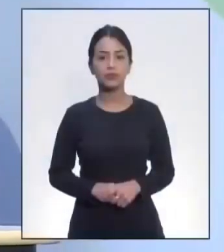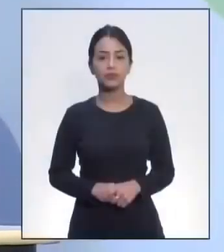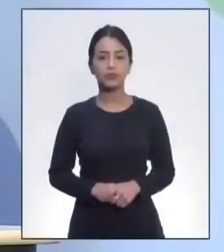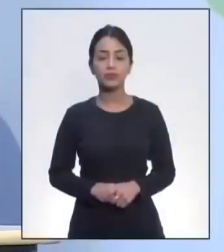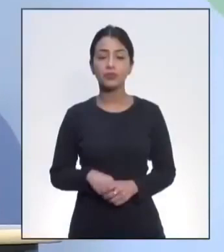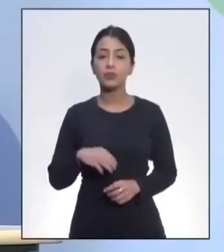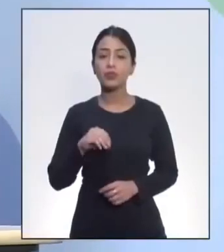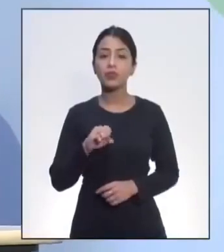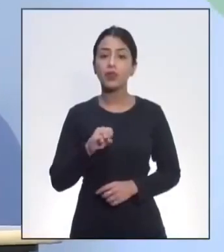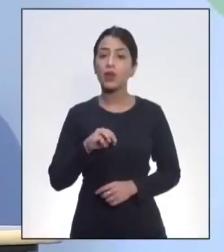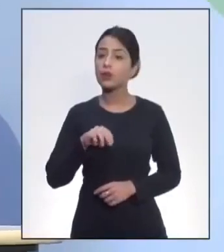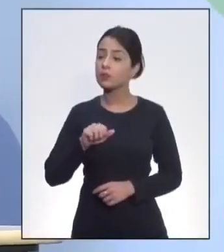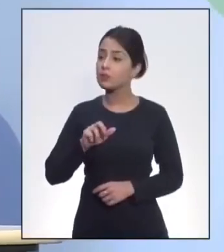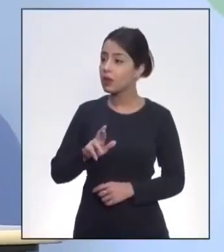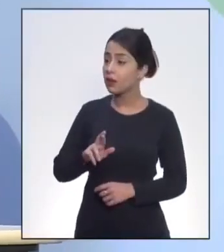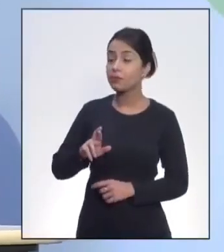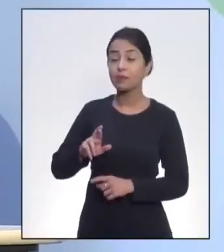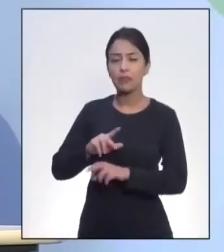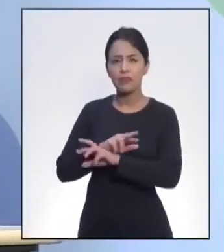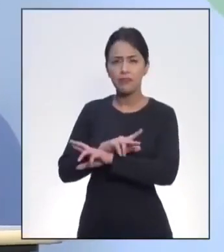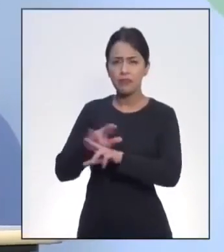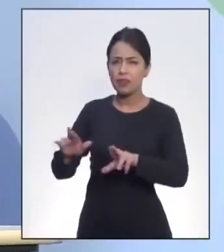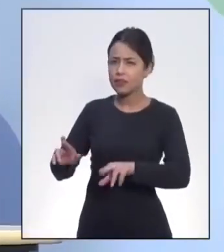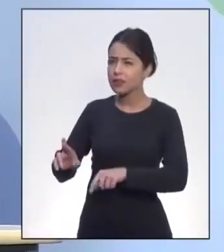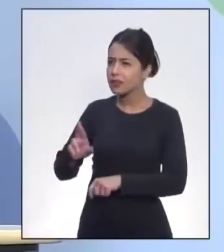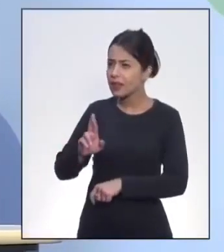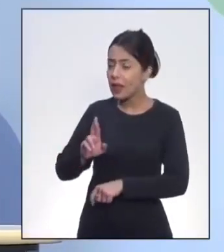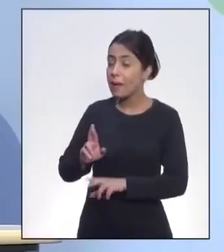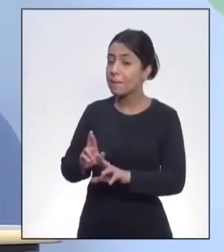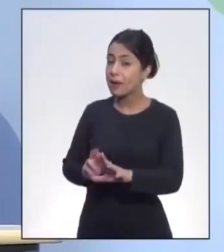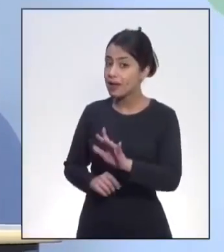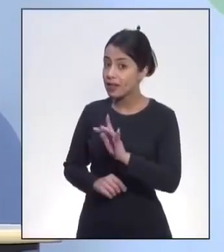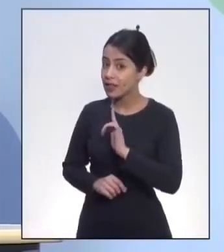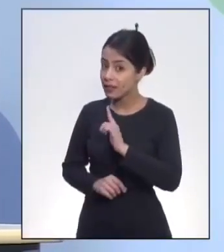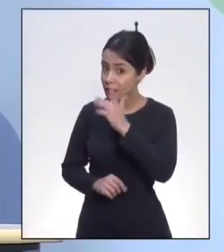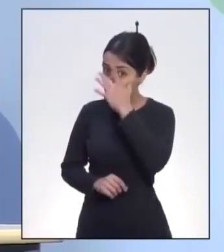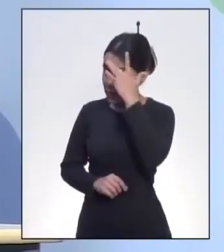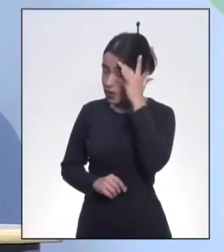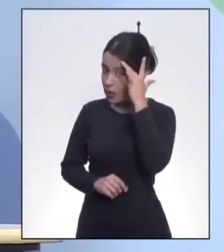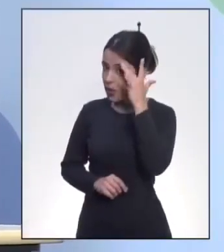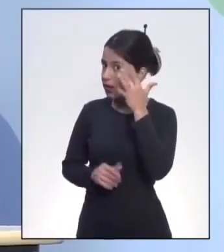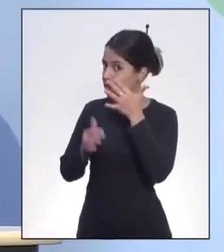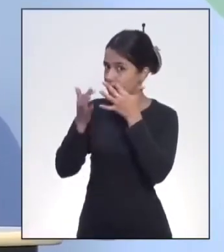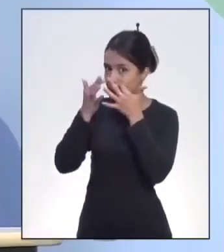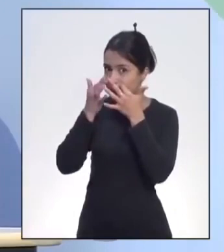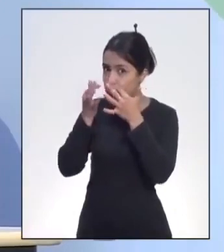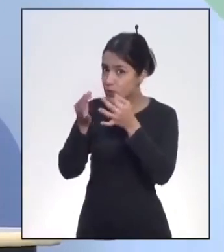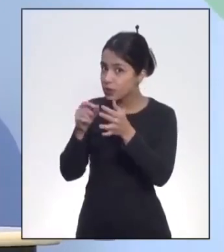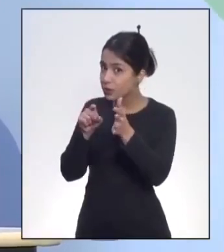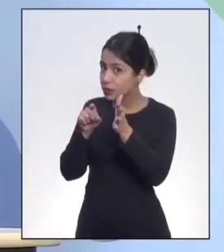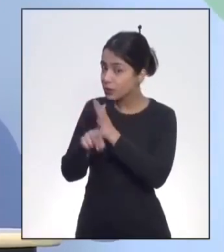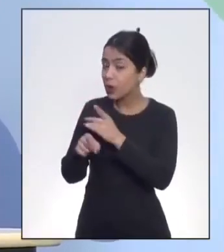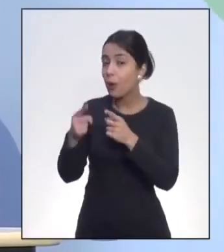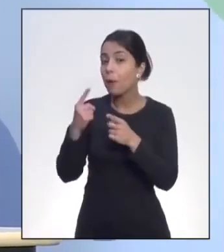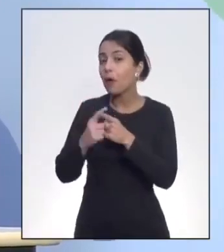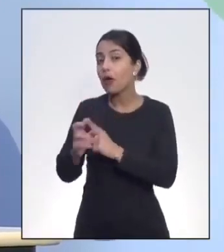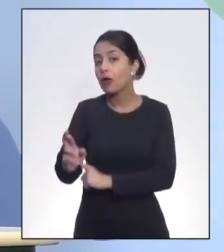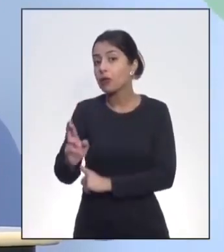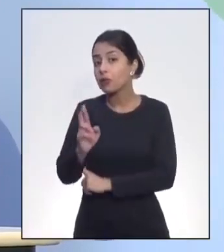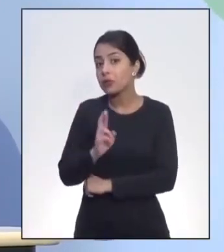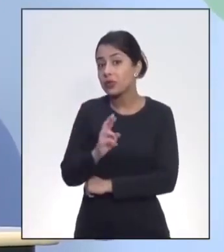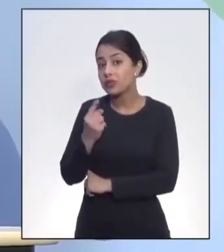Osmar, Oi. várias respostas, mas teve gente que não prestou atenção. Porque responderam que